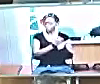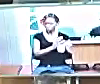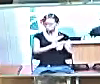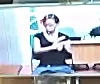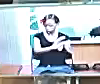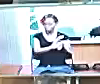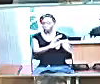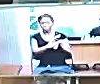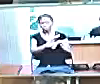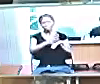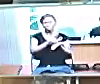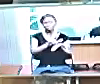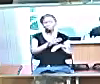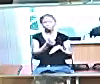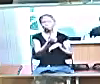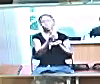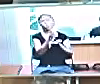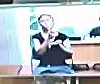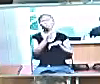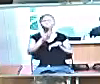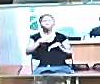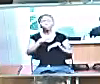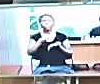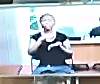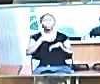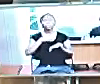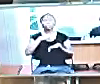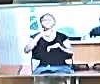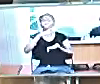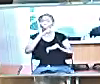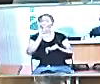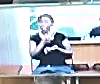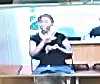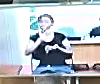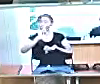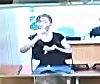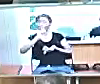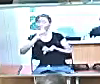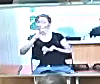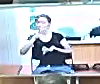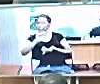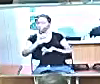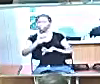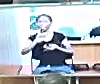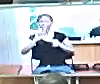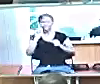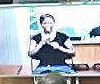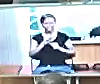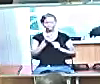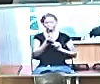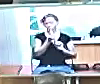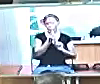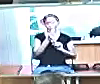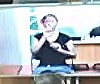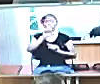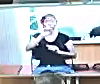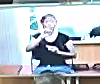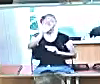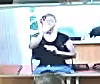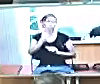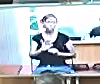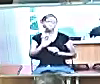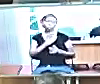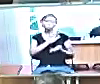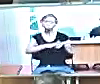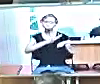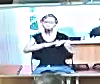valor per capta vamos dizer que esse valor a arca com 90% dos cursos de manutenções nas